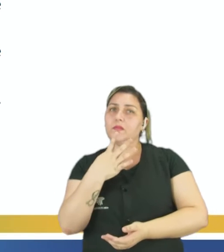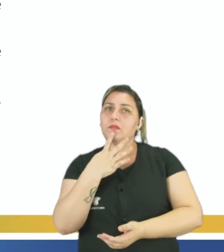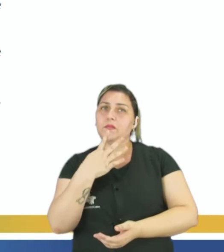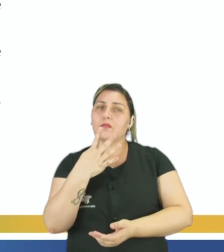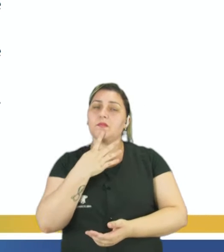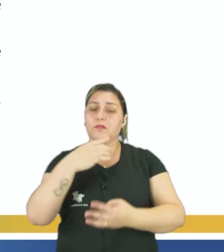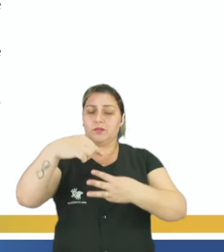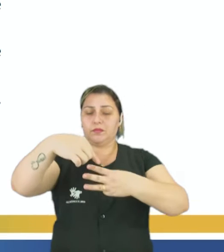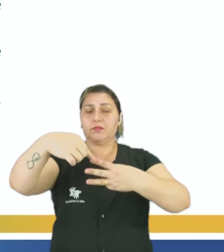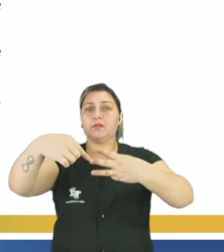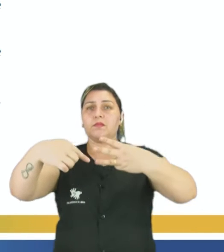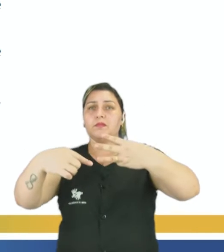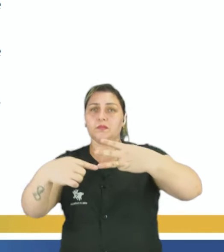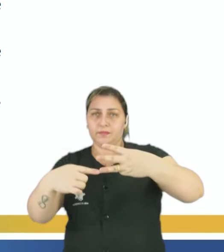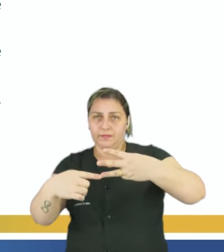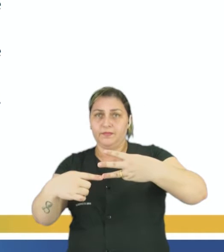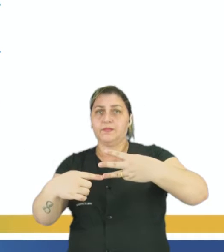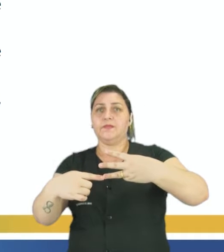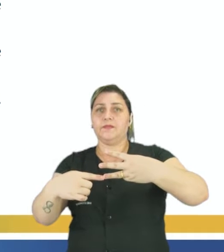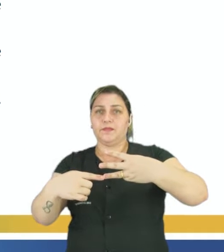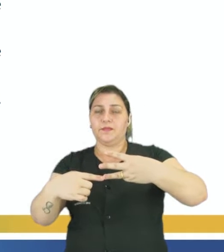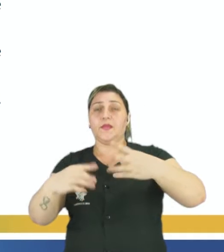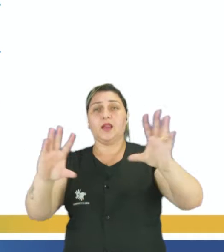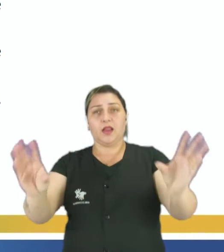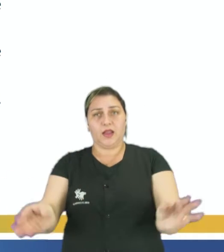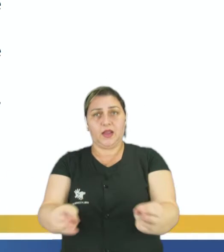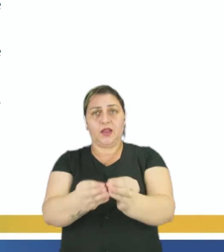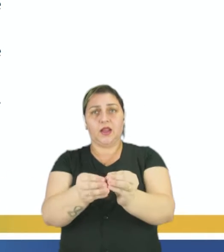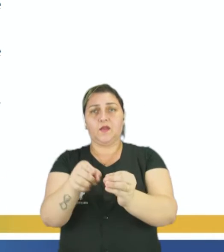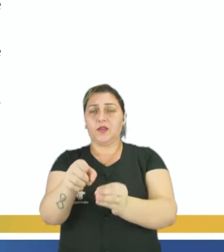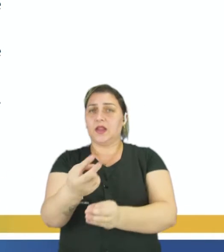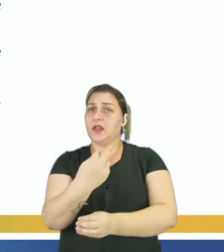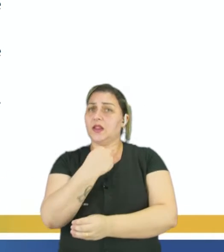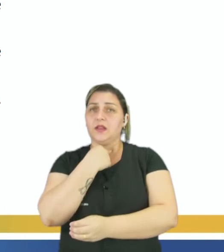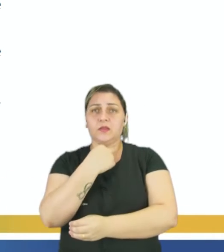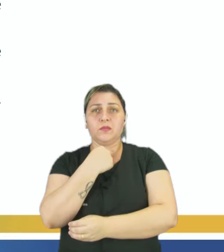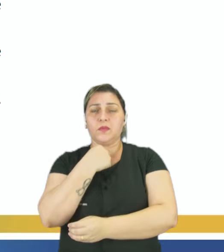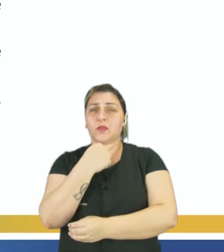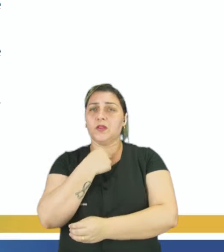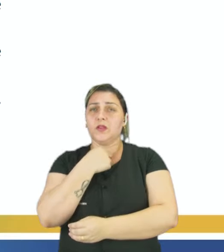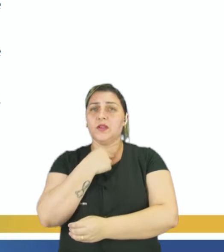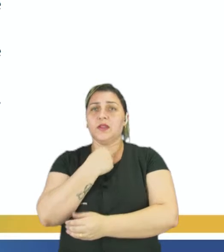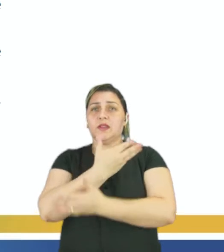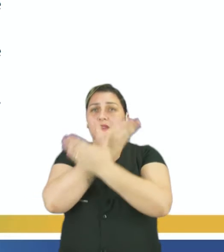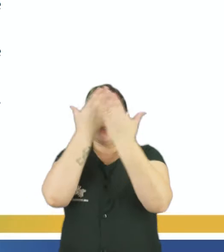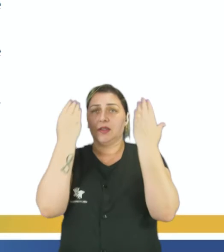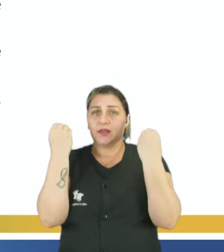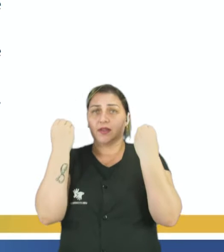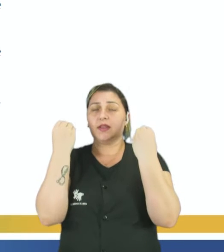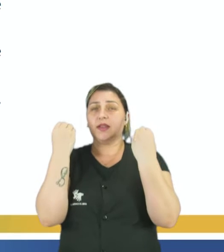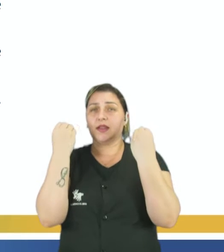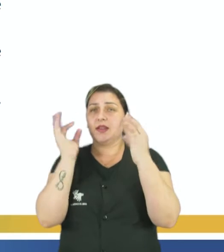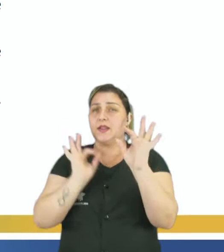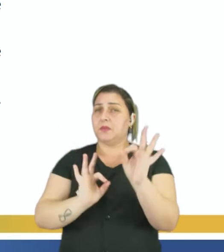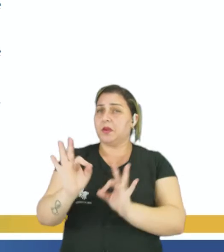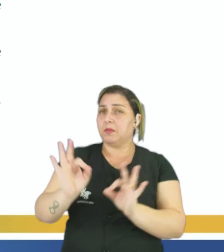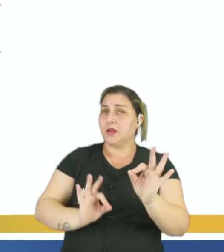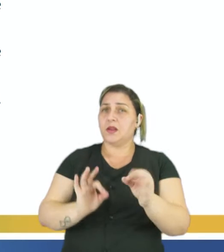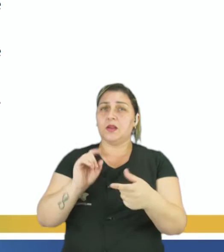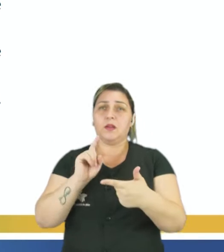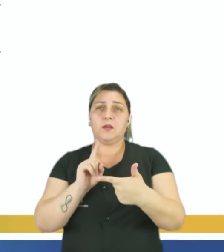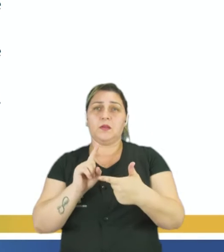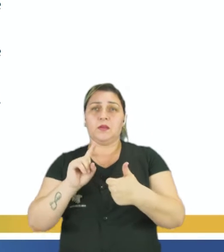conhecendo esse gênero textual resenha, você não pode deixar passar despercebida essa preparação.